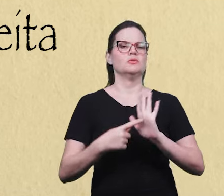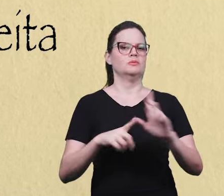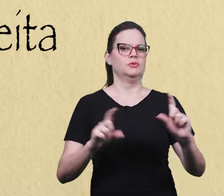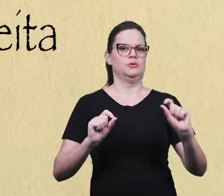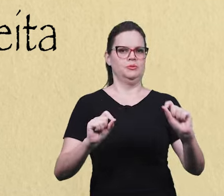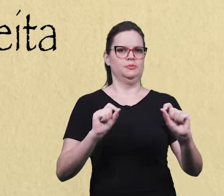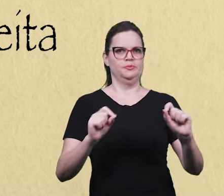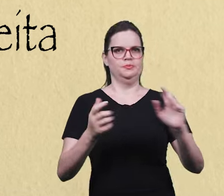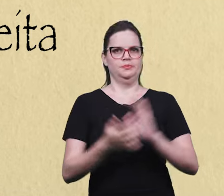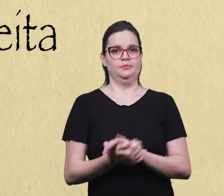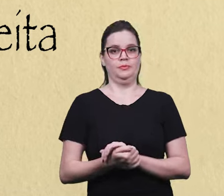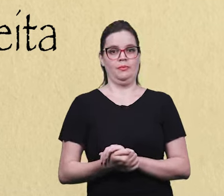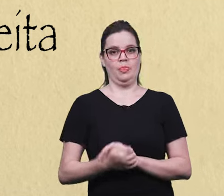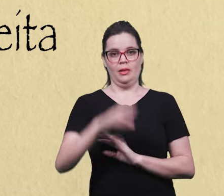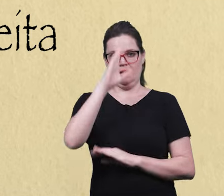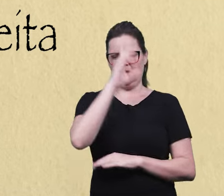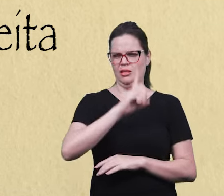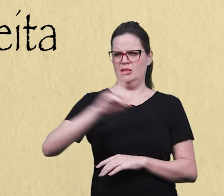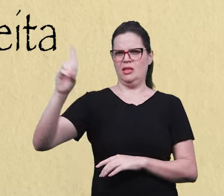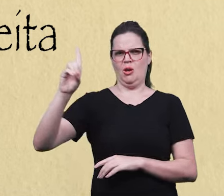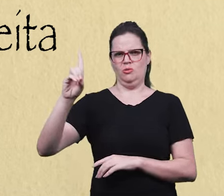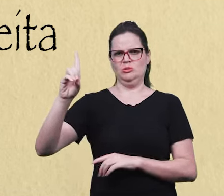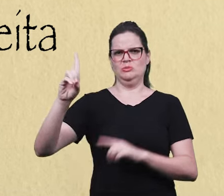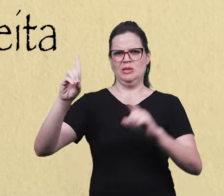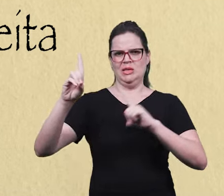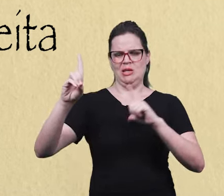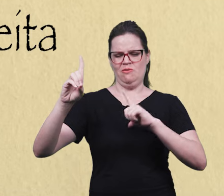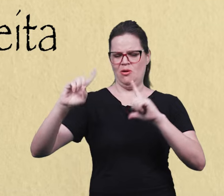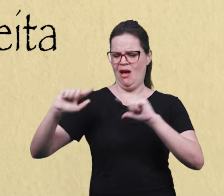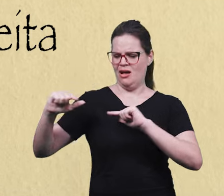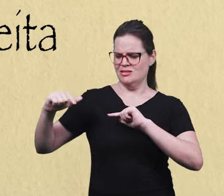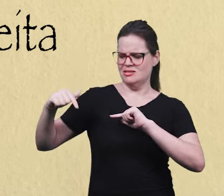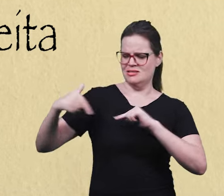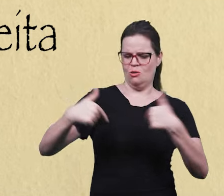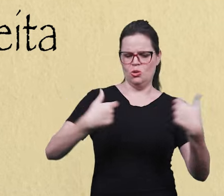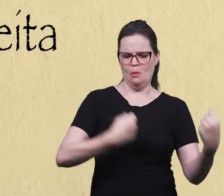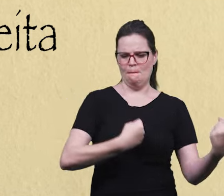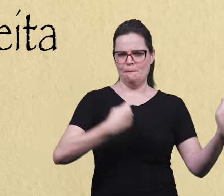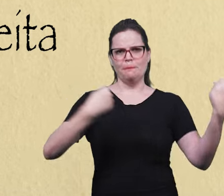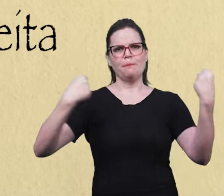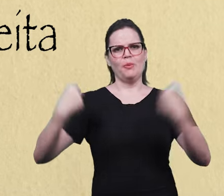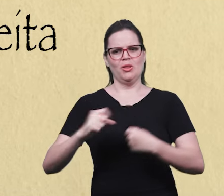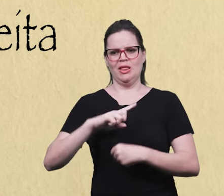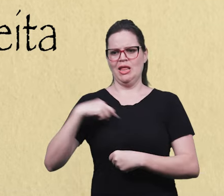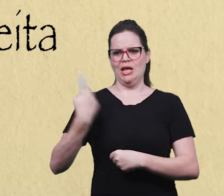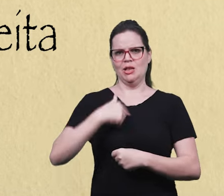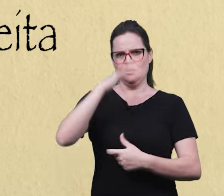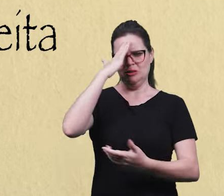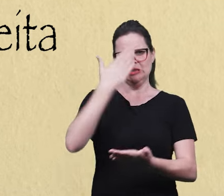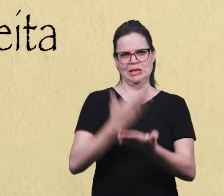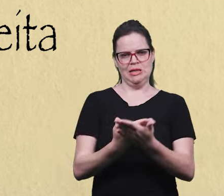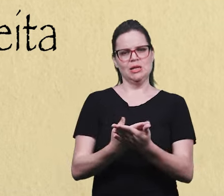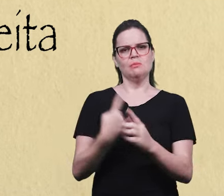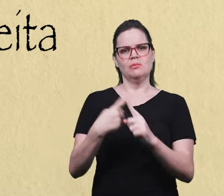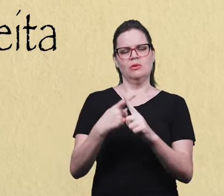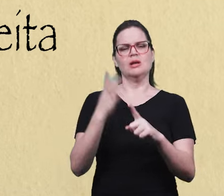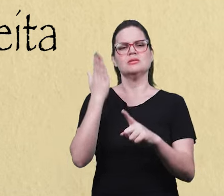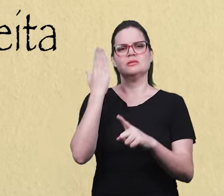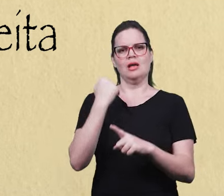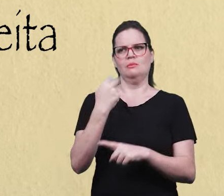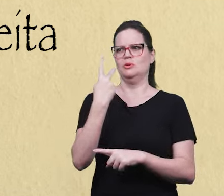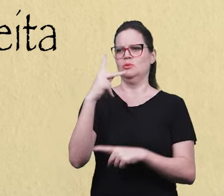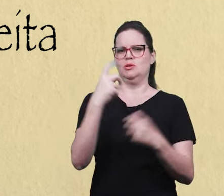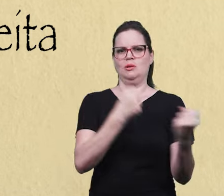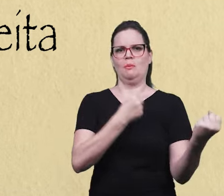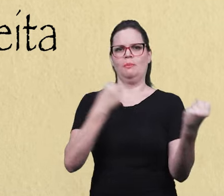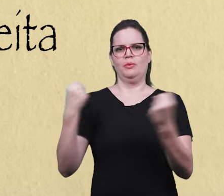sobreexcelente grandeza do seu poder sobre nós, os que cremos, segundo a operação da força do seu poder, que